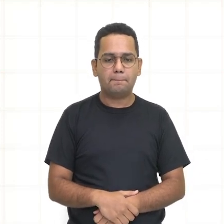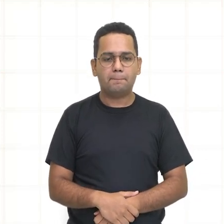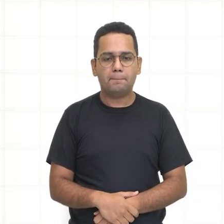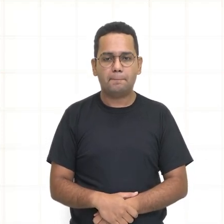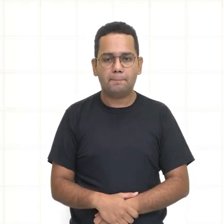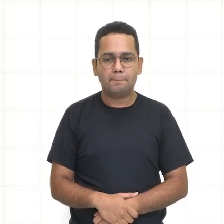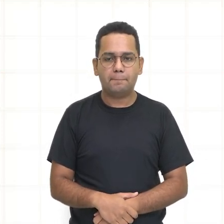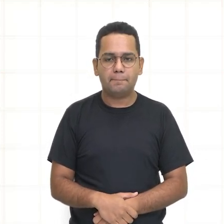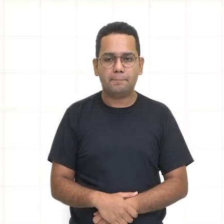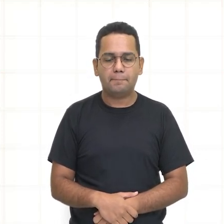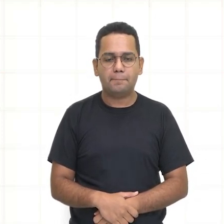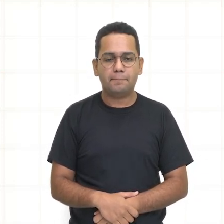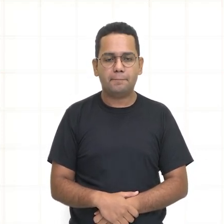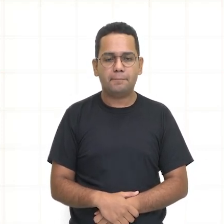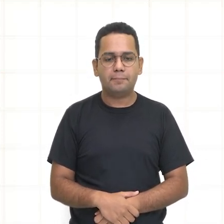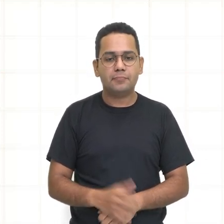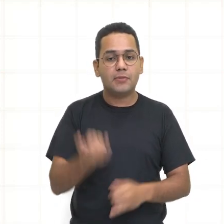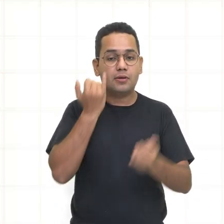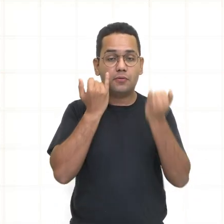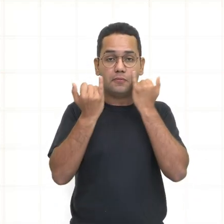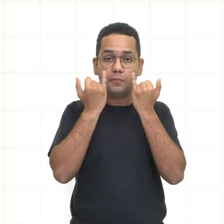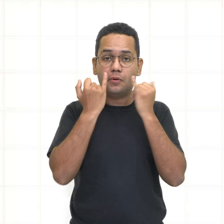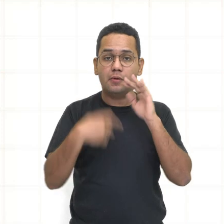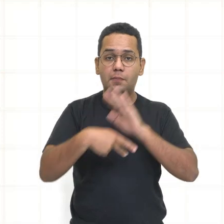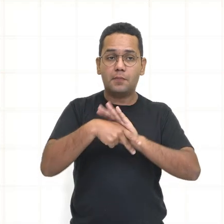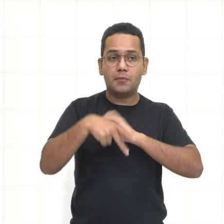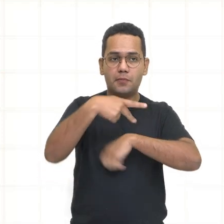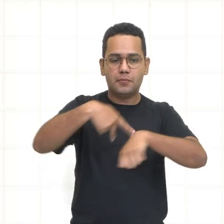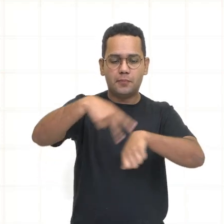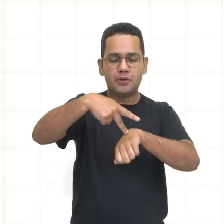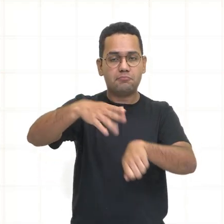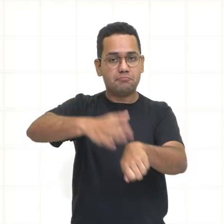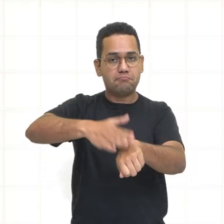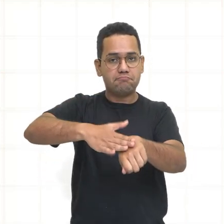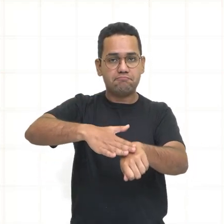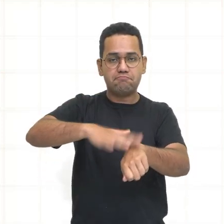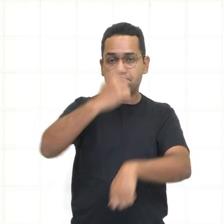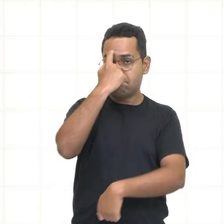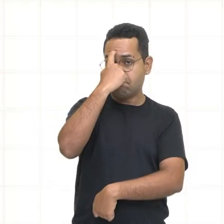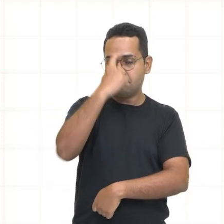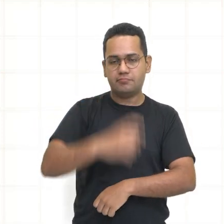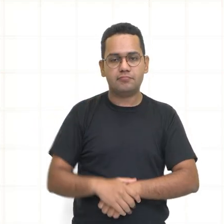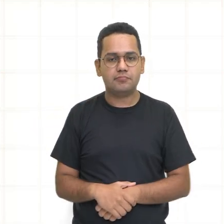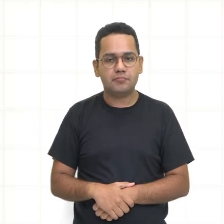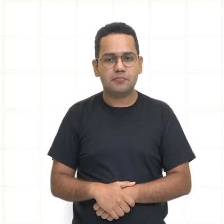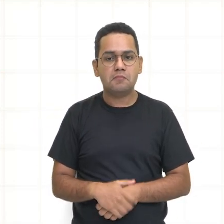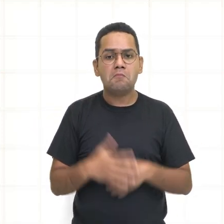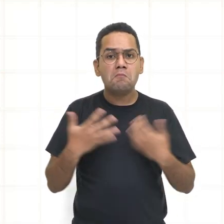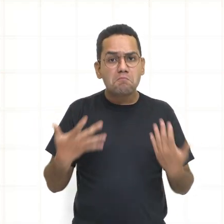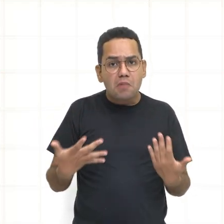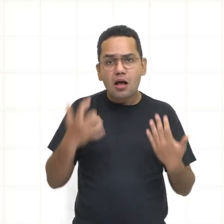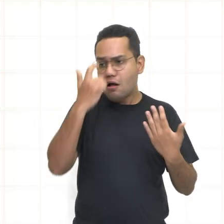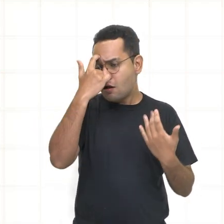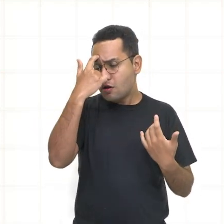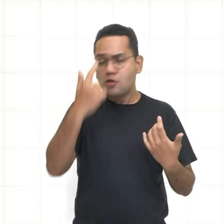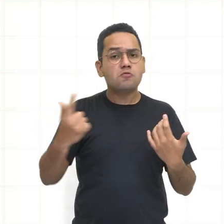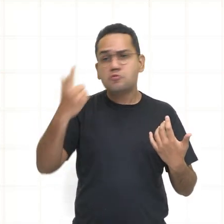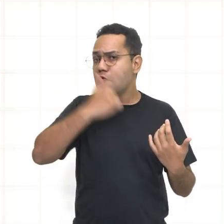o contexto da nossa independência da Índia, né? Nós vamos observar que o território não conseguiu manter a sua